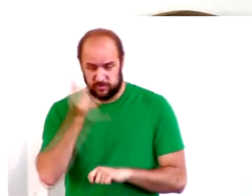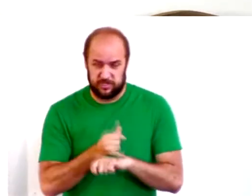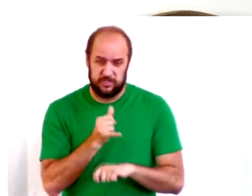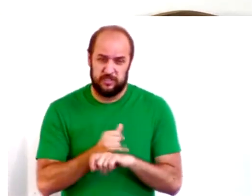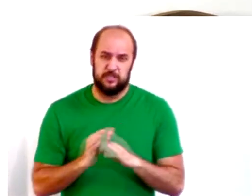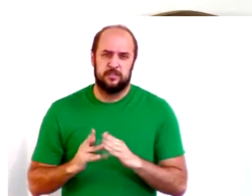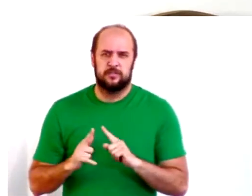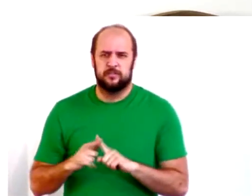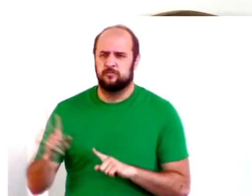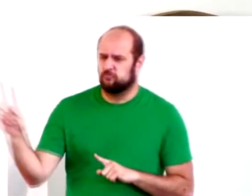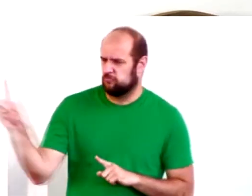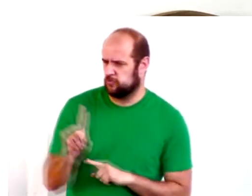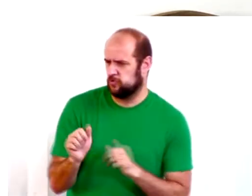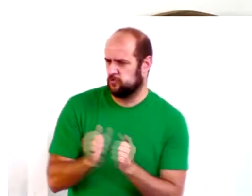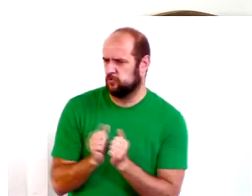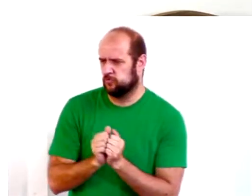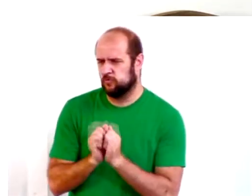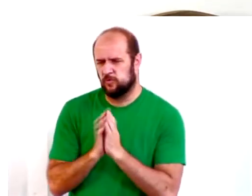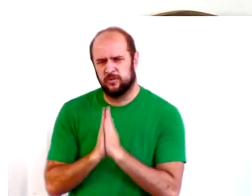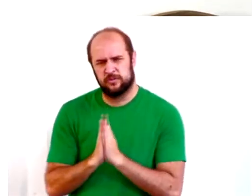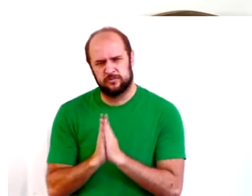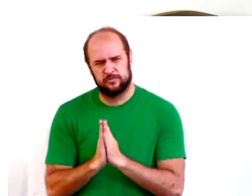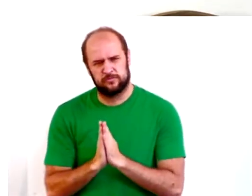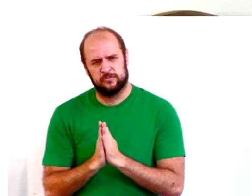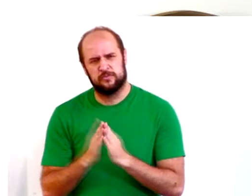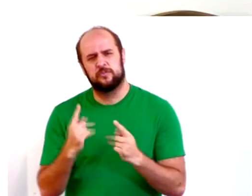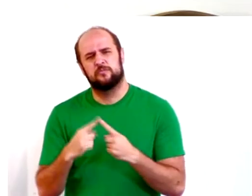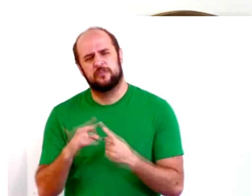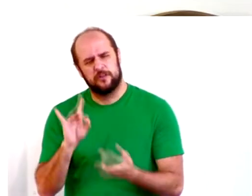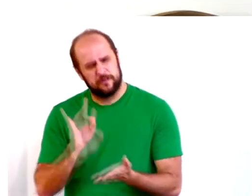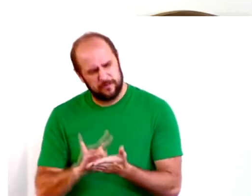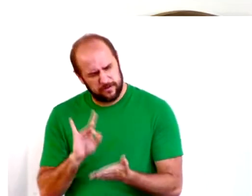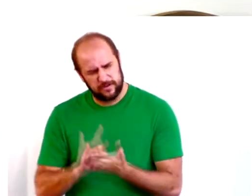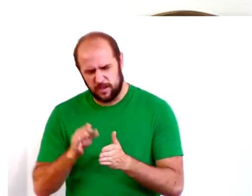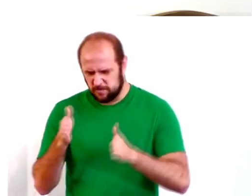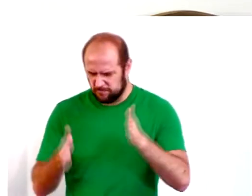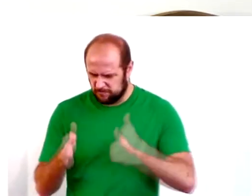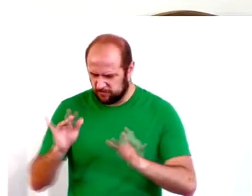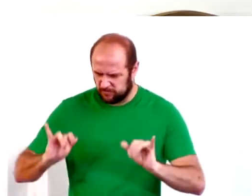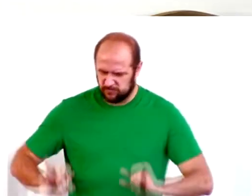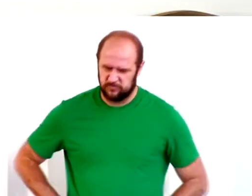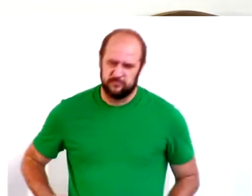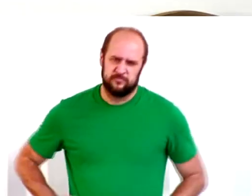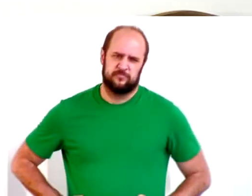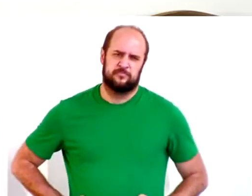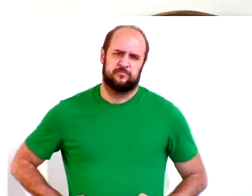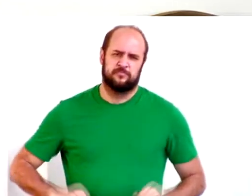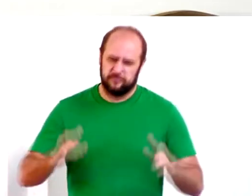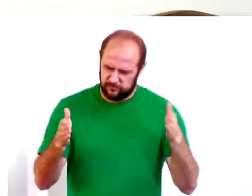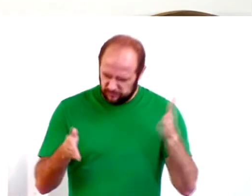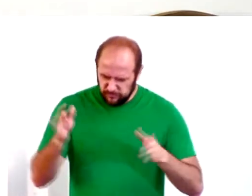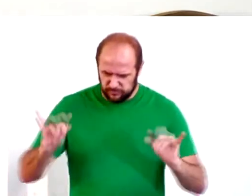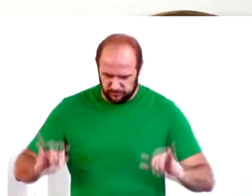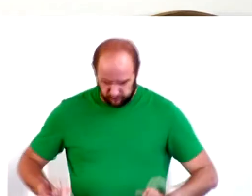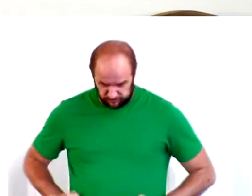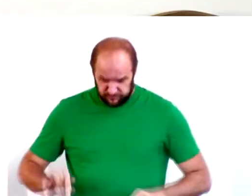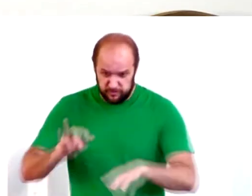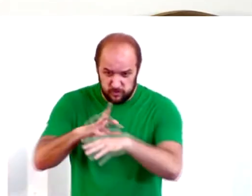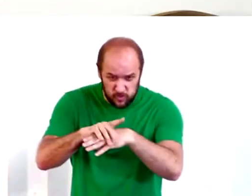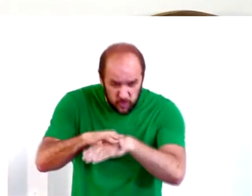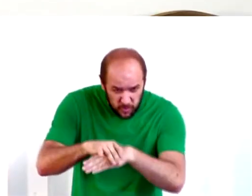pessoas, porque verdadeiramente era um momento de sofrimento. Na hora do sofrimento, na hora da